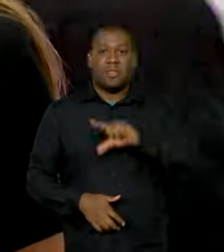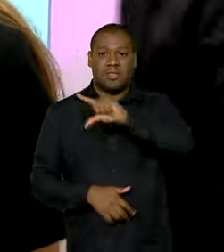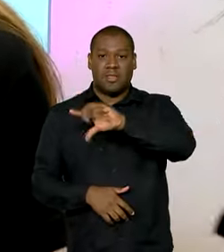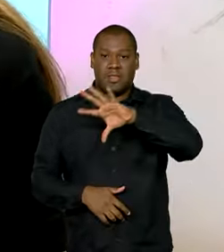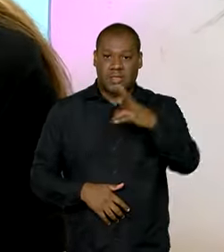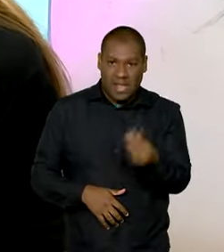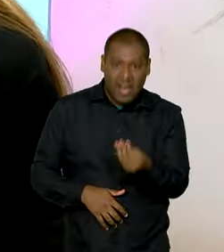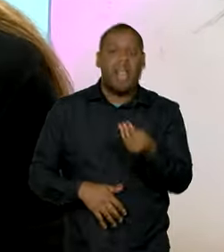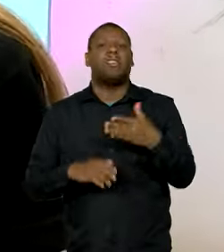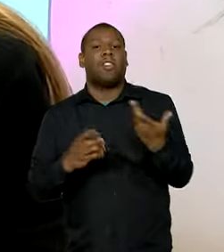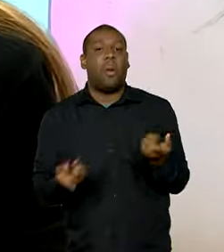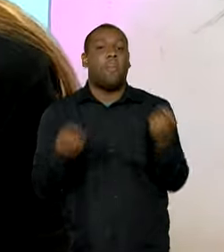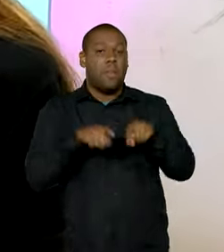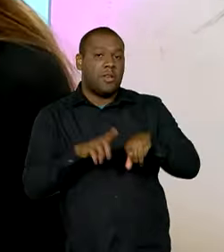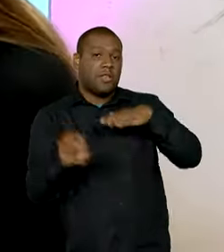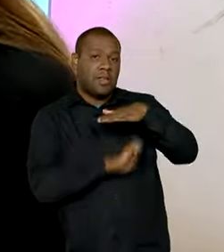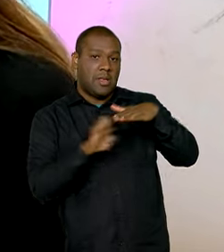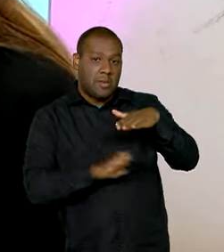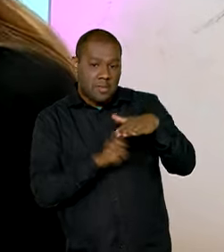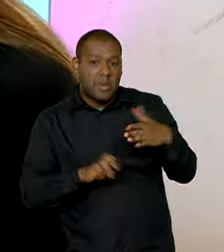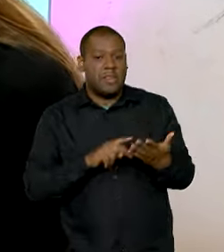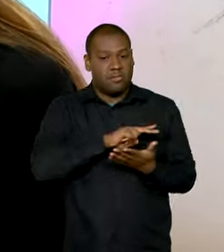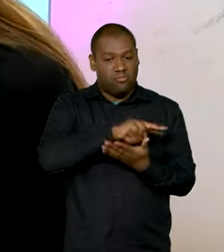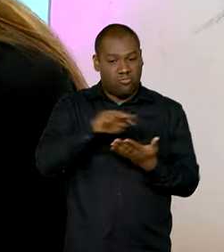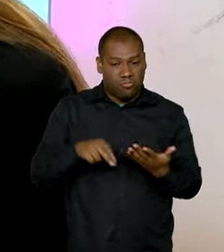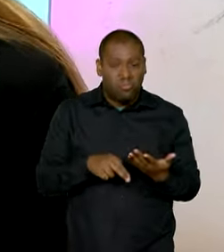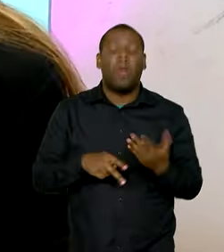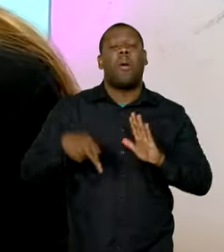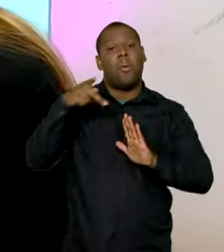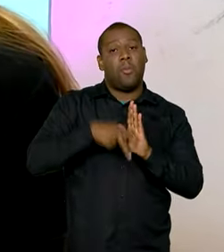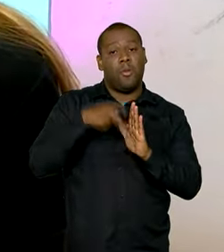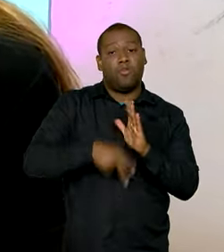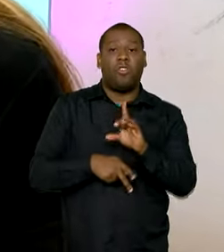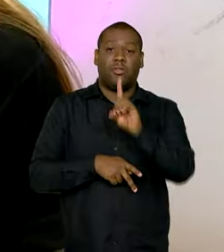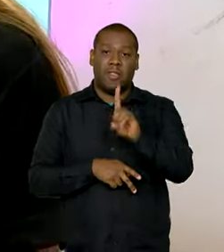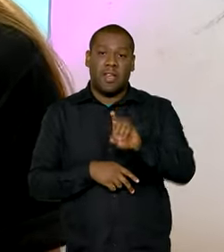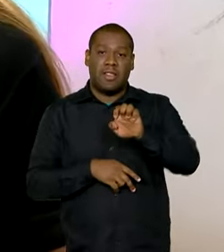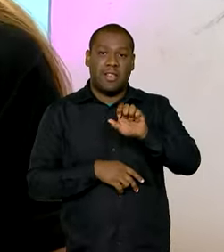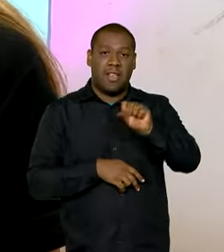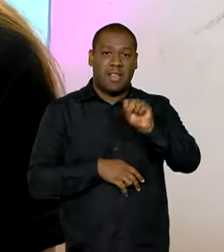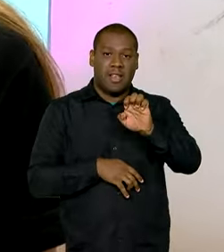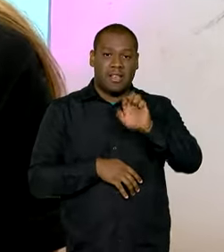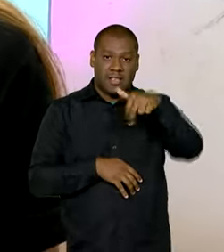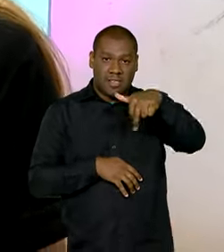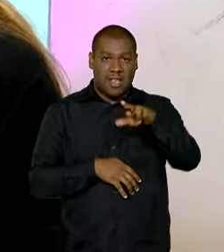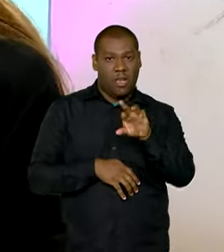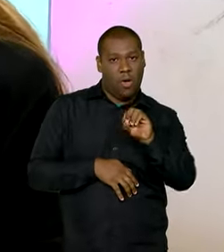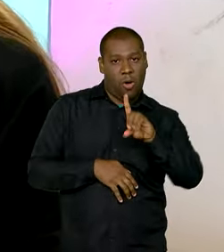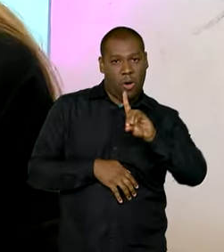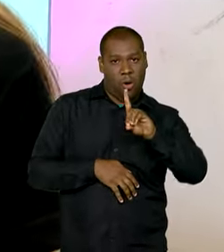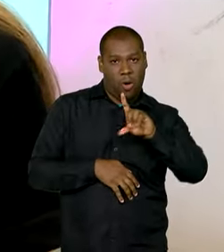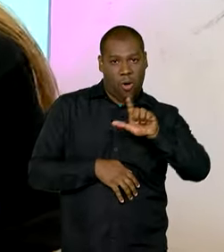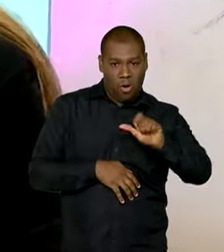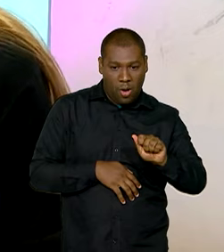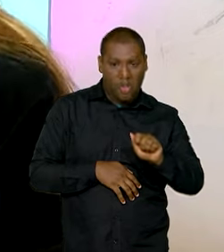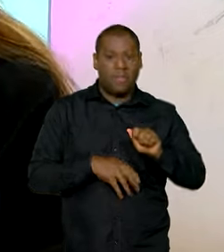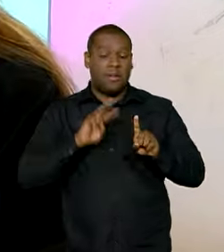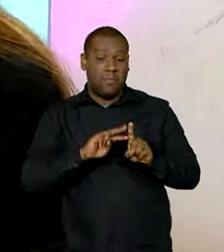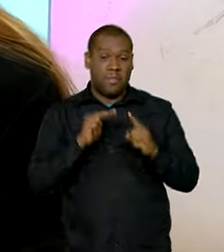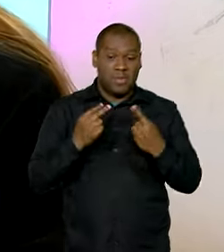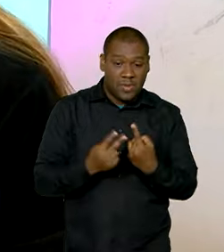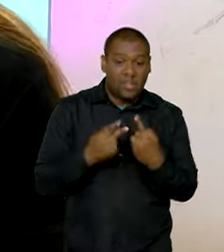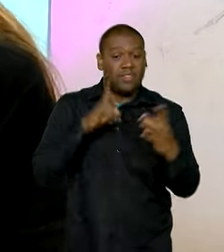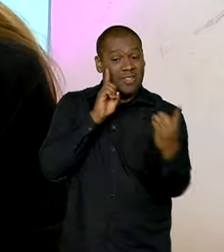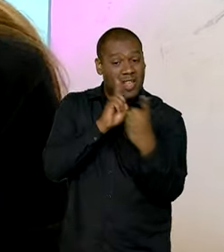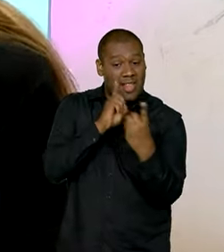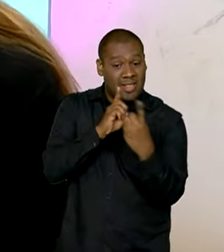feirão, né? E o Desenrola é um pedaço, né, dessas dívidas. Então, a nossa expectativa é que com esse feirão de março a gente atenda mais de 5